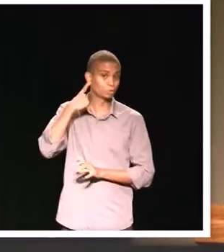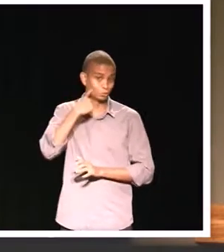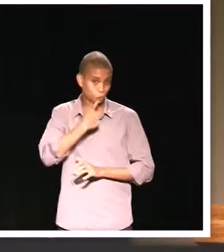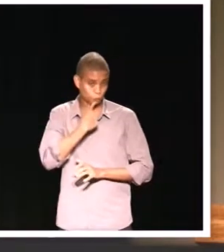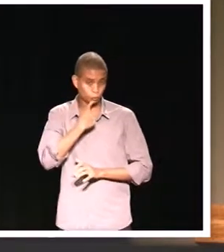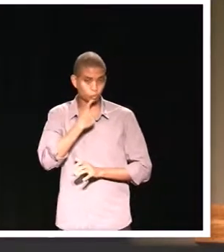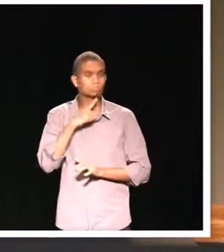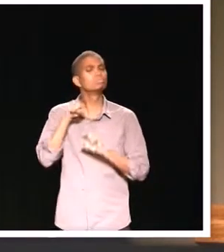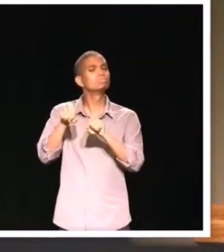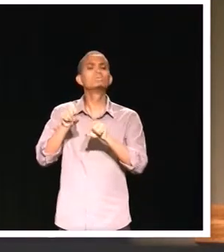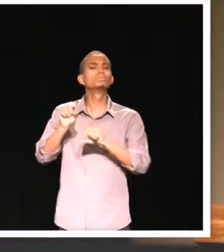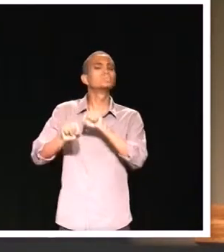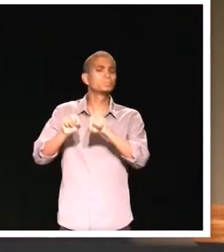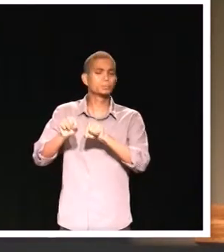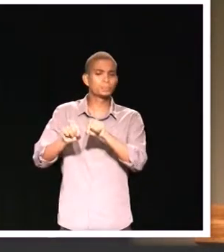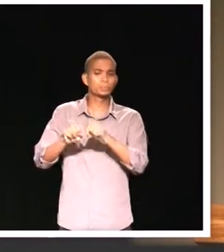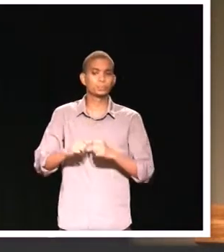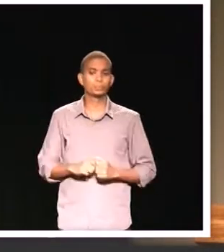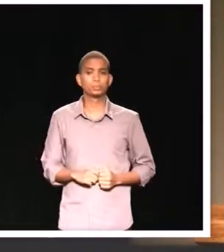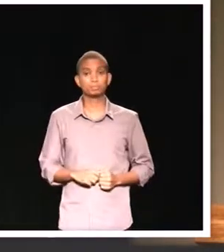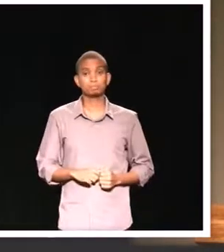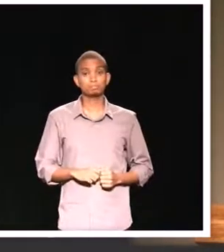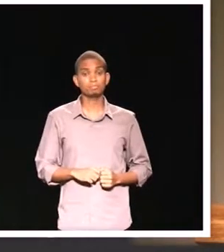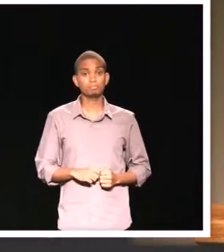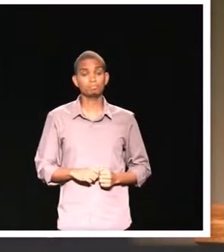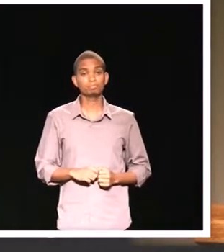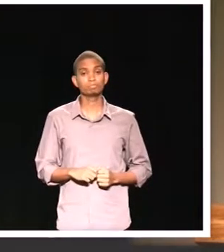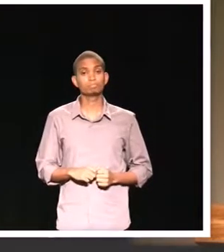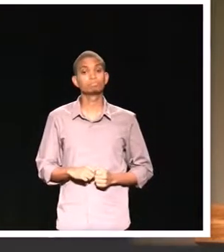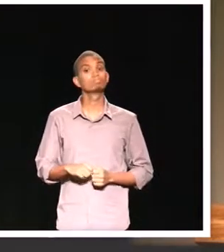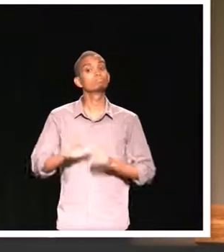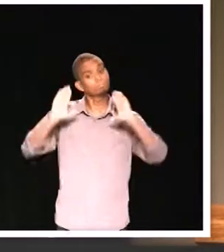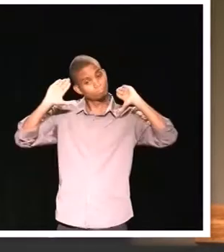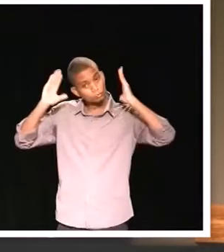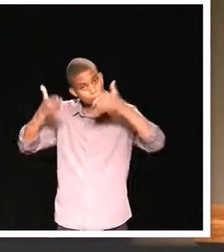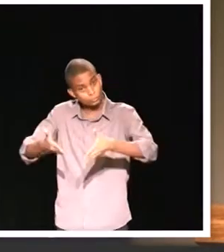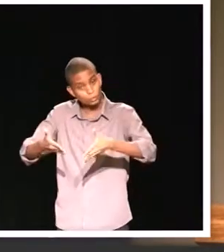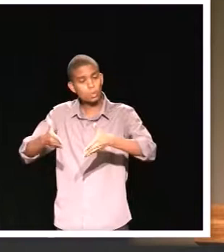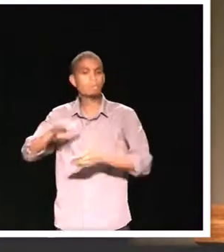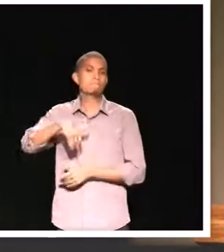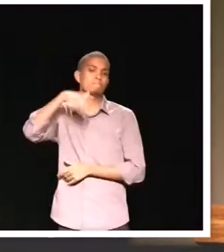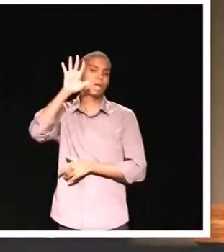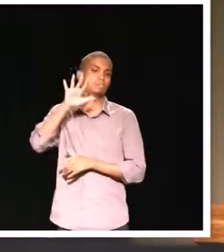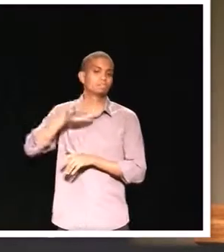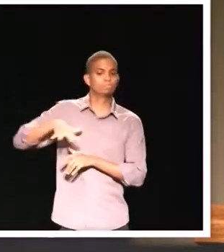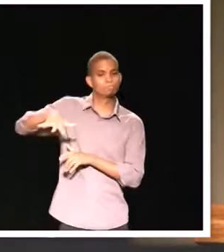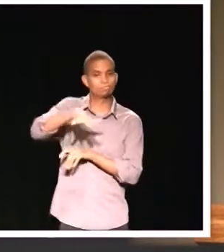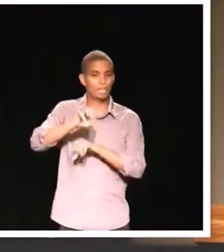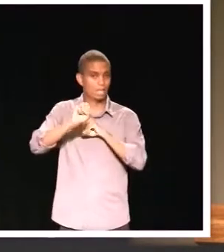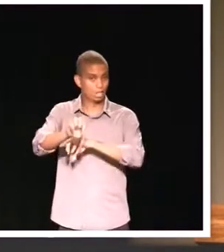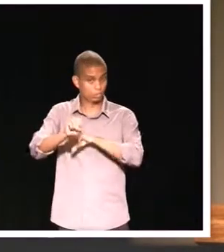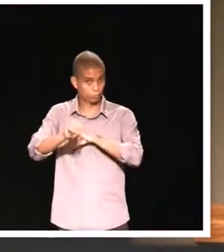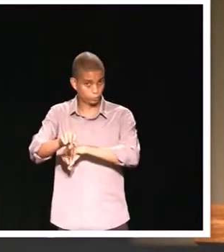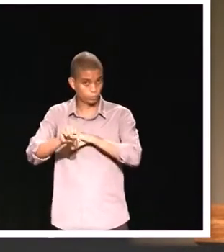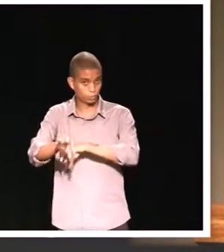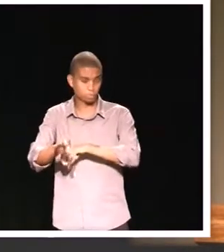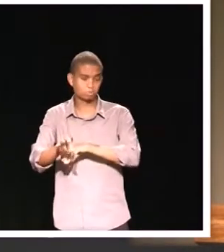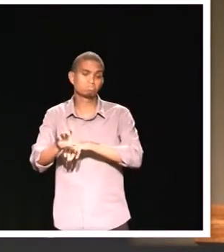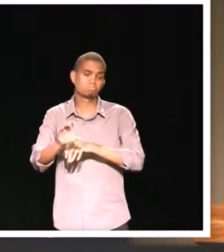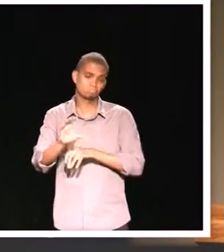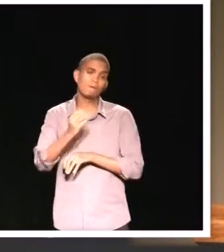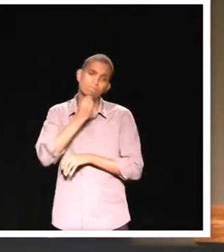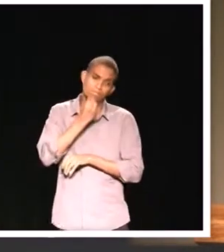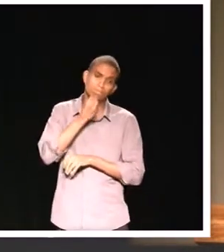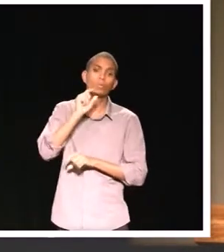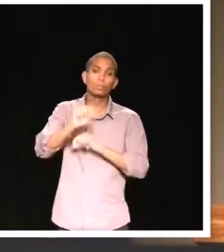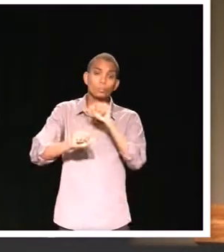uma concentração nas questões mais ligadas à educação. Obviamente, a